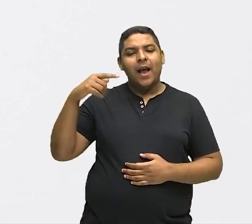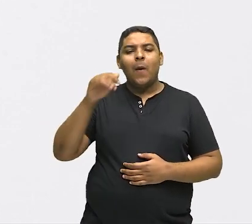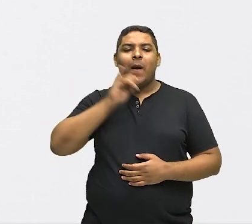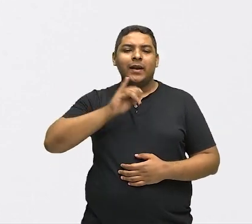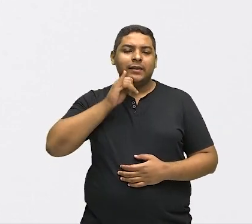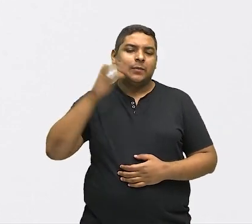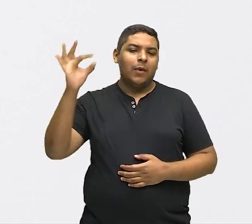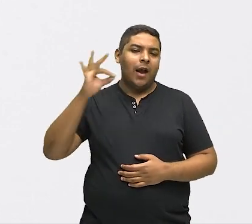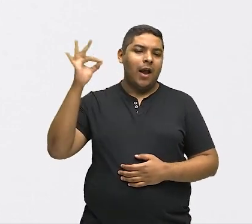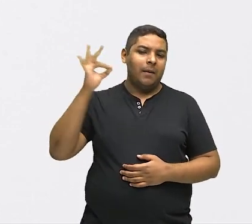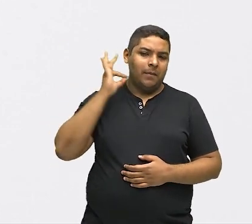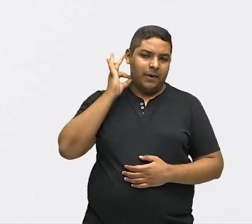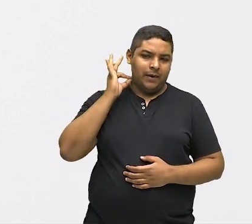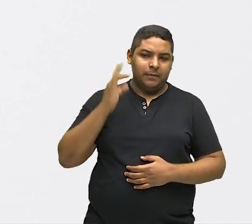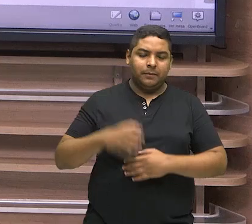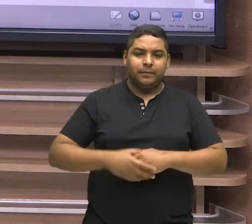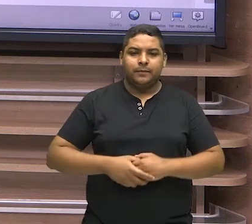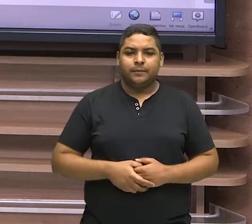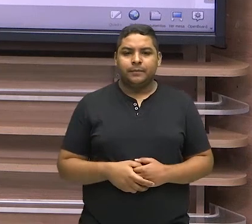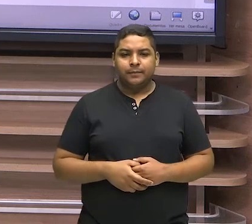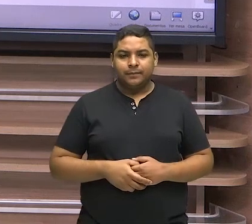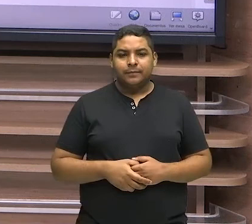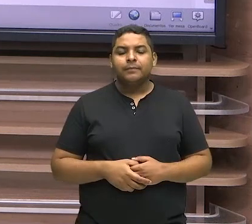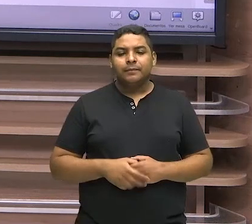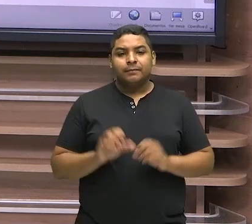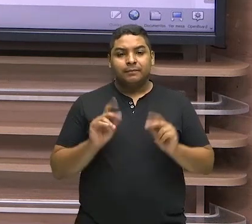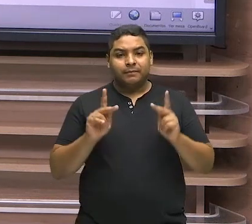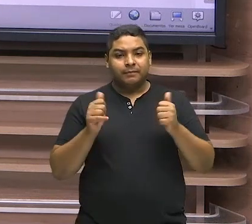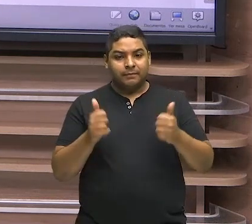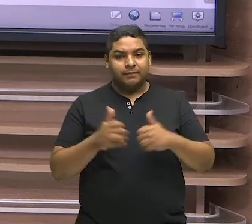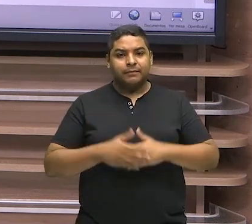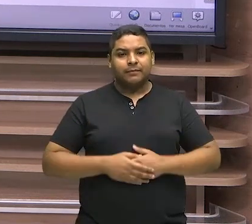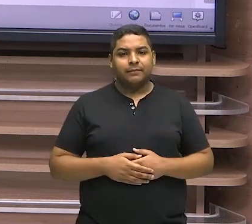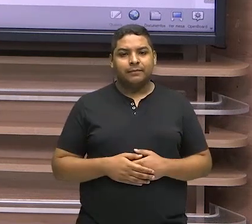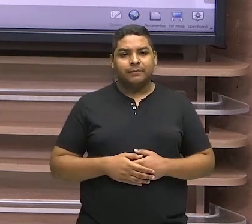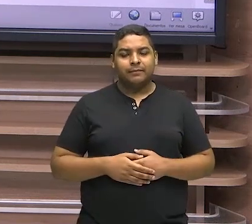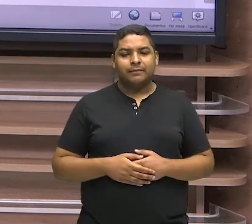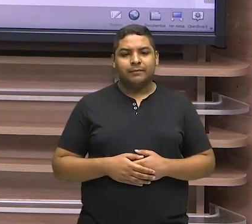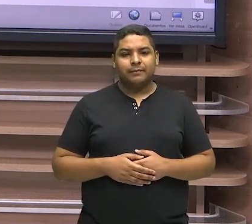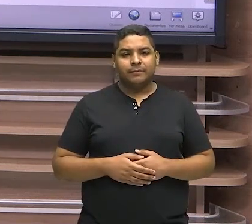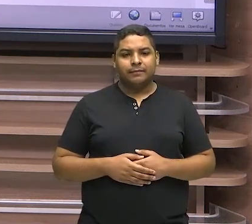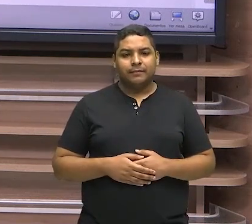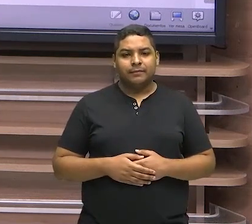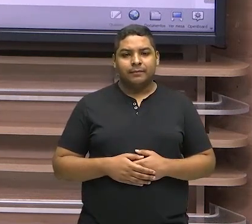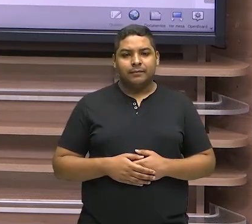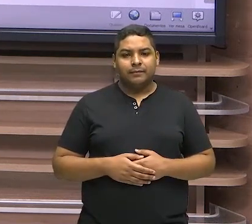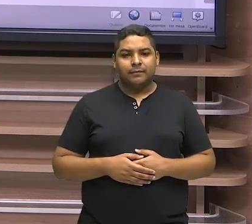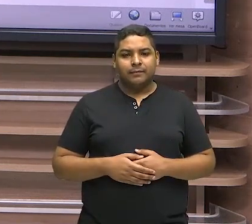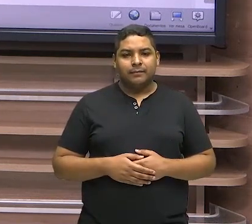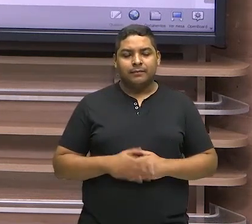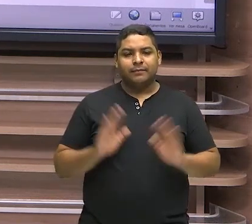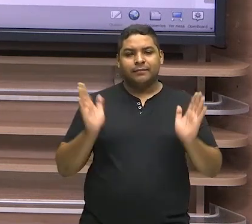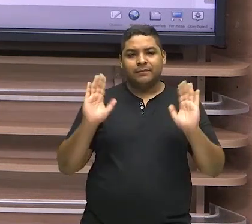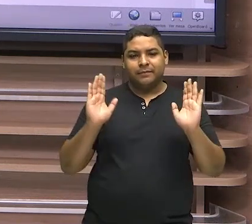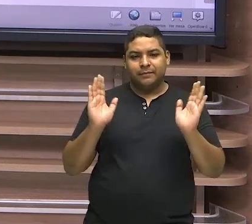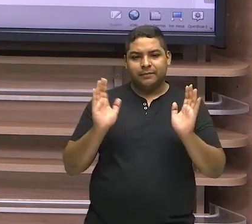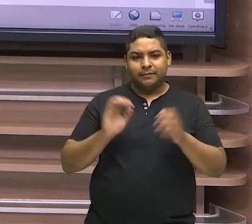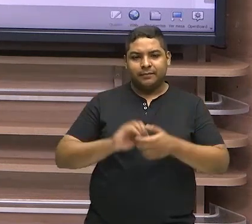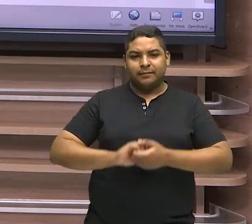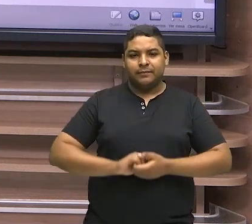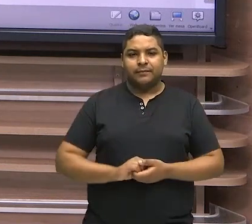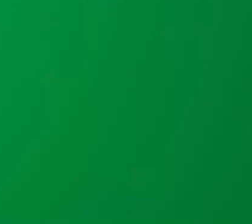black and yellow. Tudo bem, people? Então, thank you so much. And see you. Bye bye.